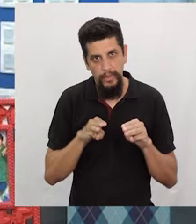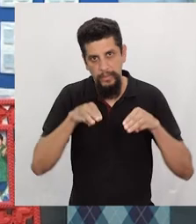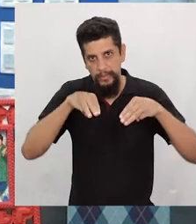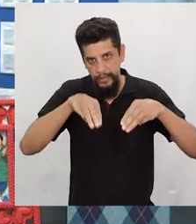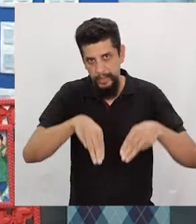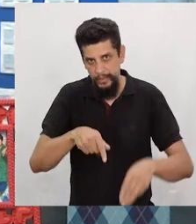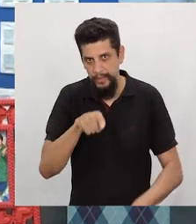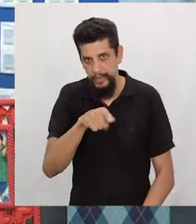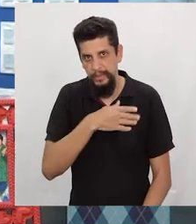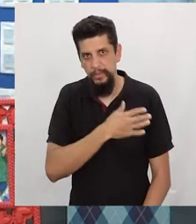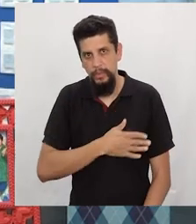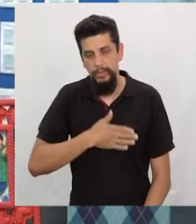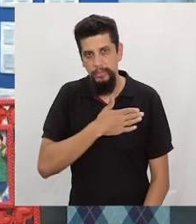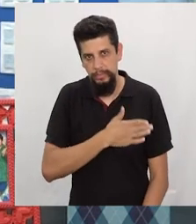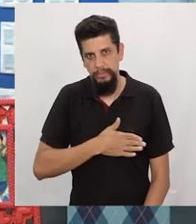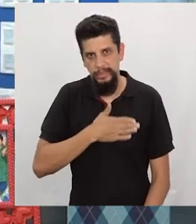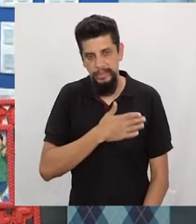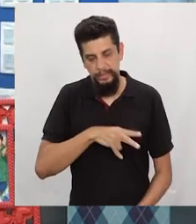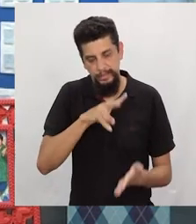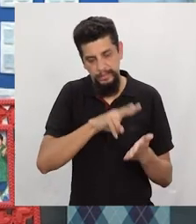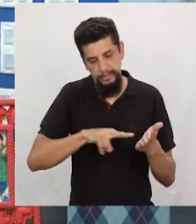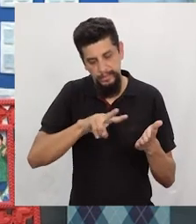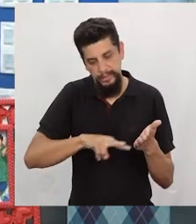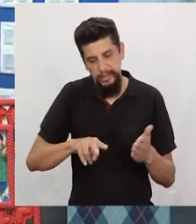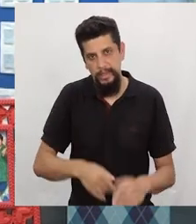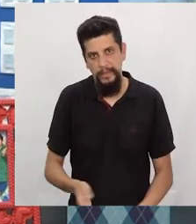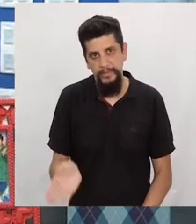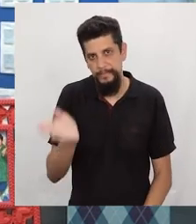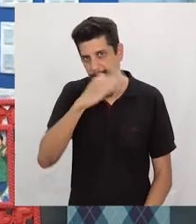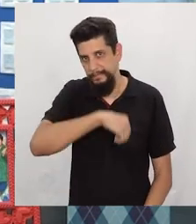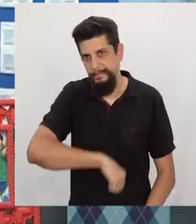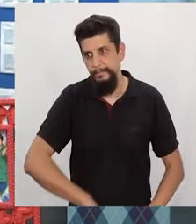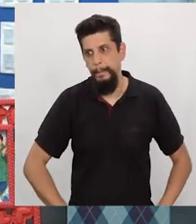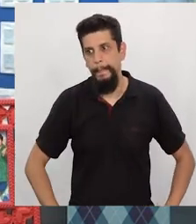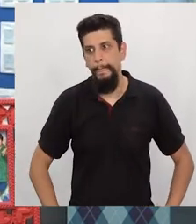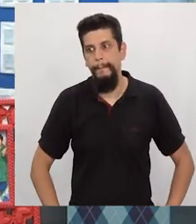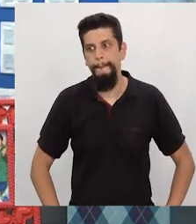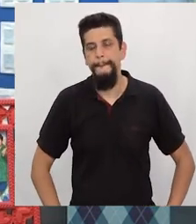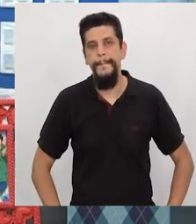o finalzinho? Vocês gostam de acompanhar uma leitura? Então, vamos lá!